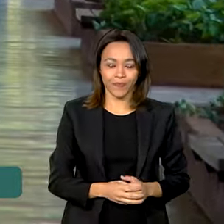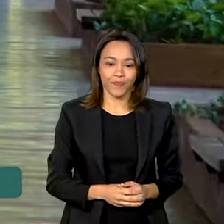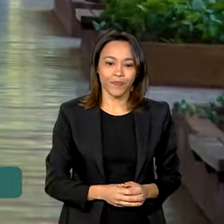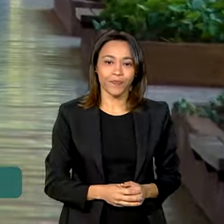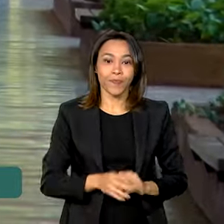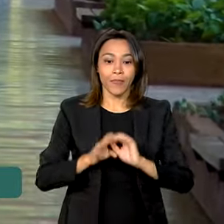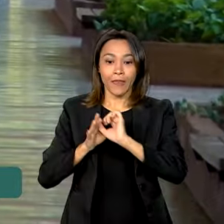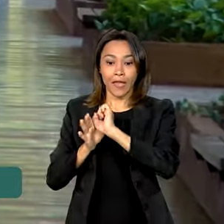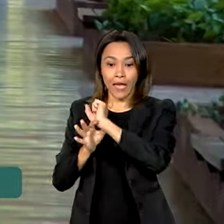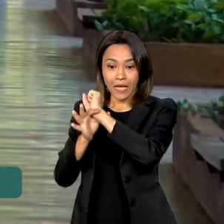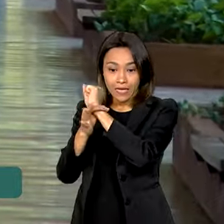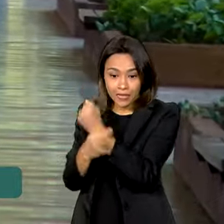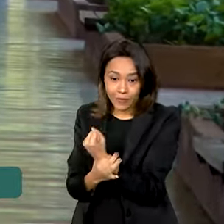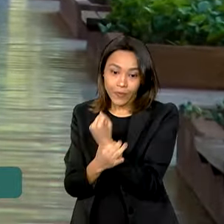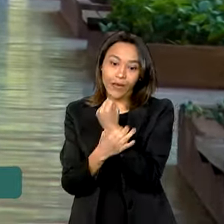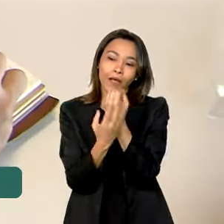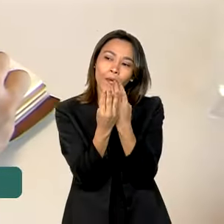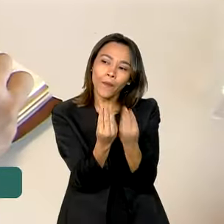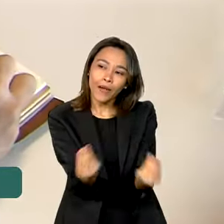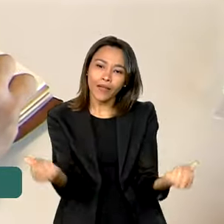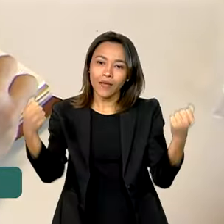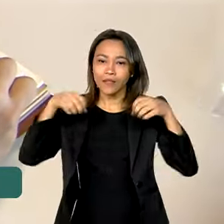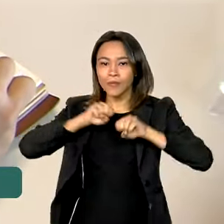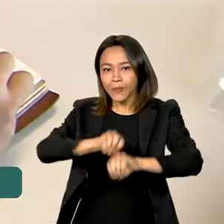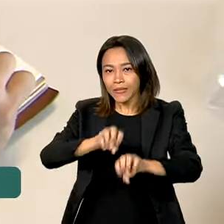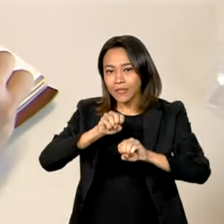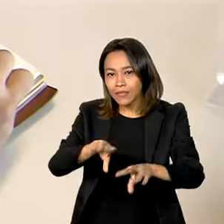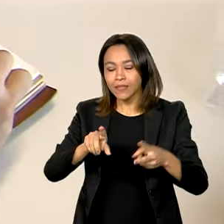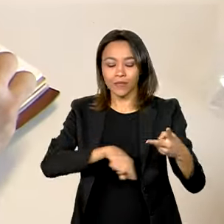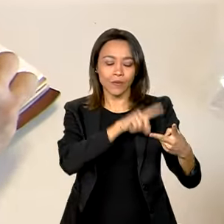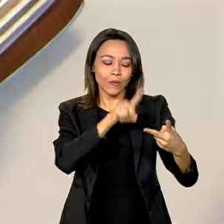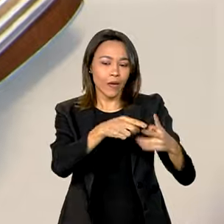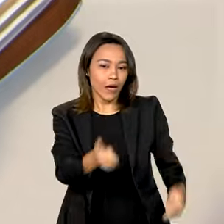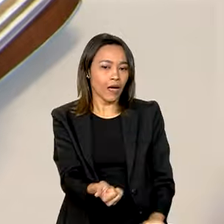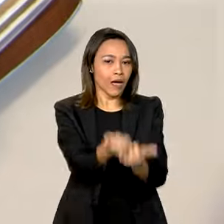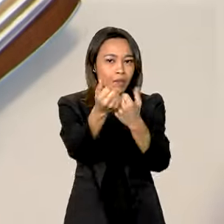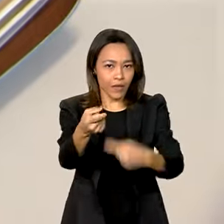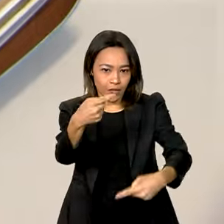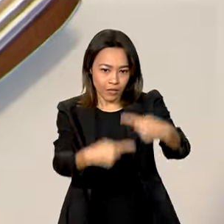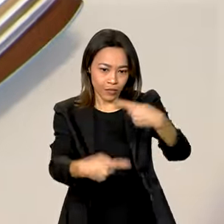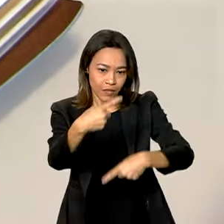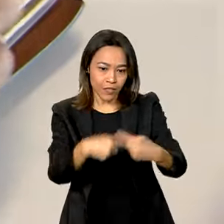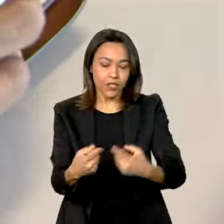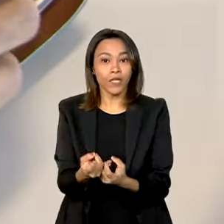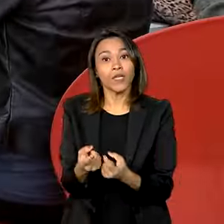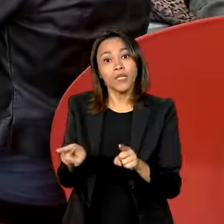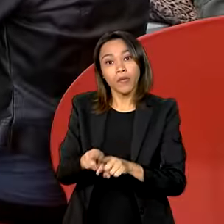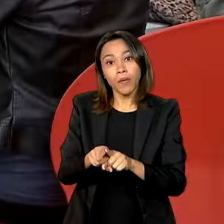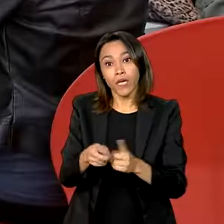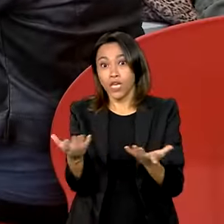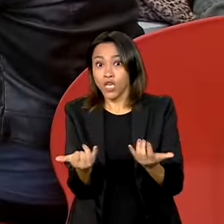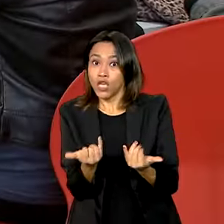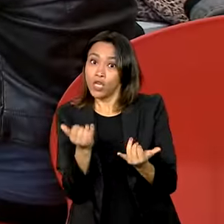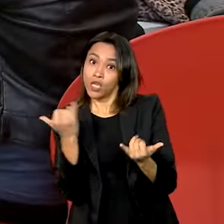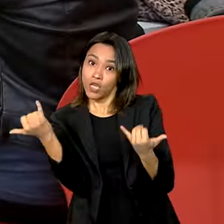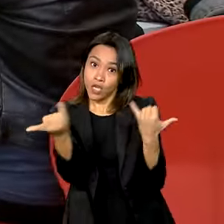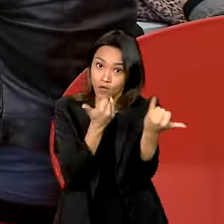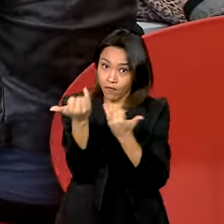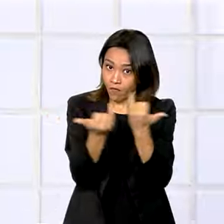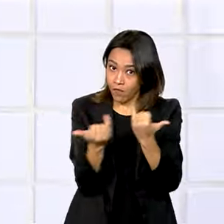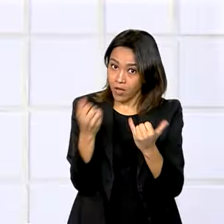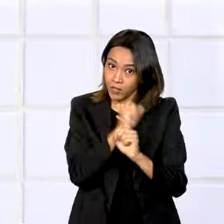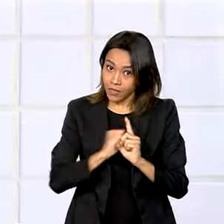garantir a qualidade da educação superior em basar as políticas públicas e informar a sociedade objetivos do